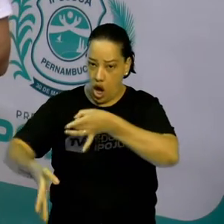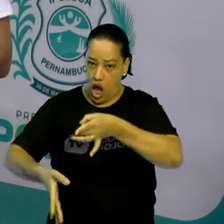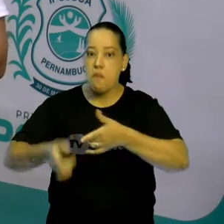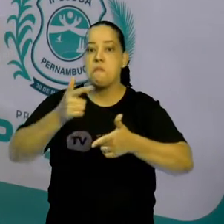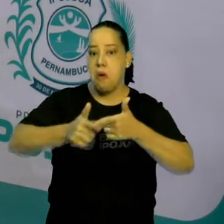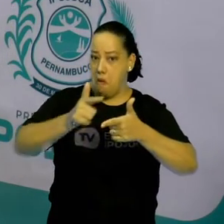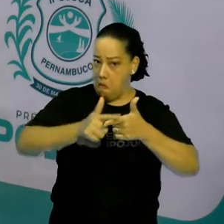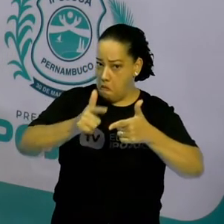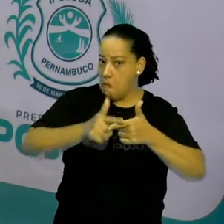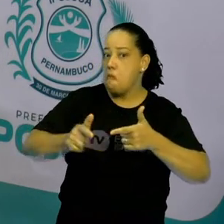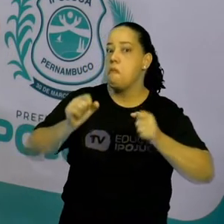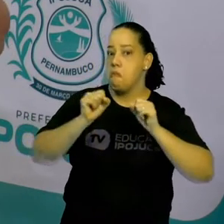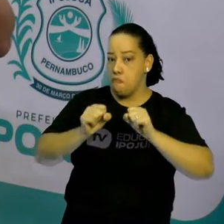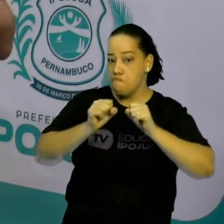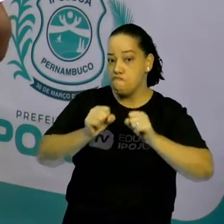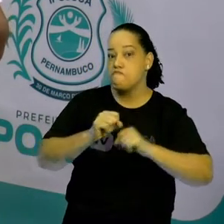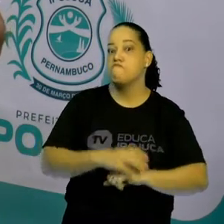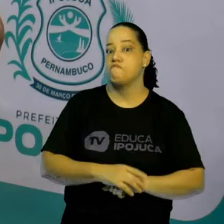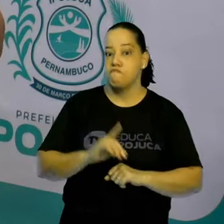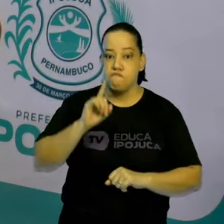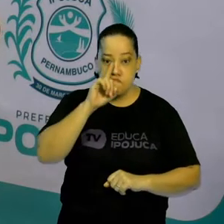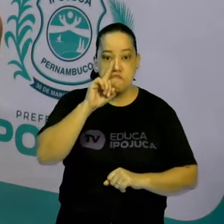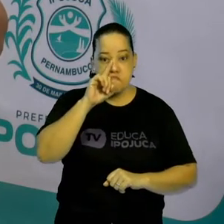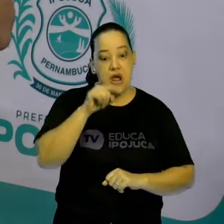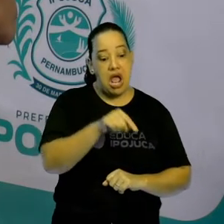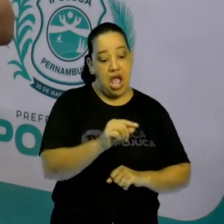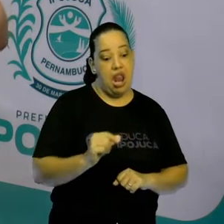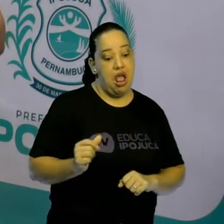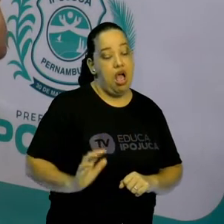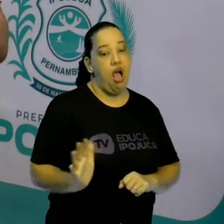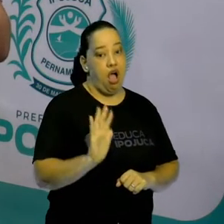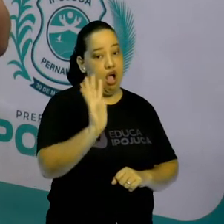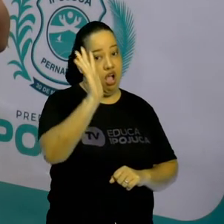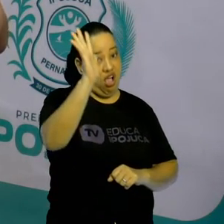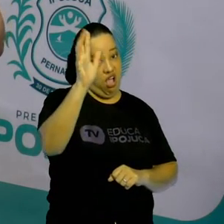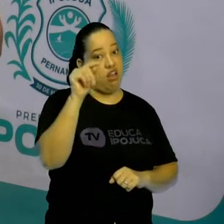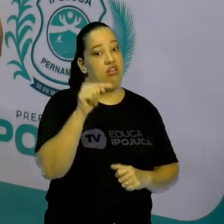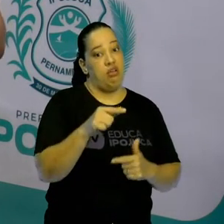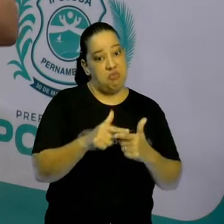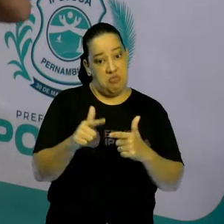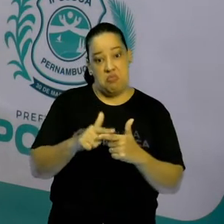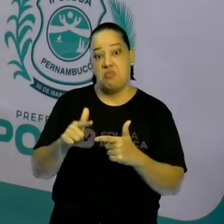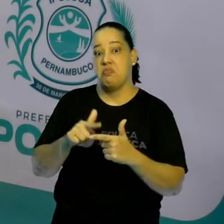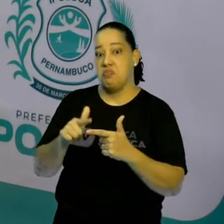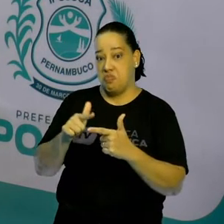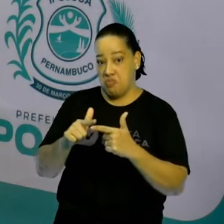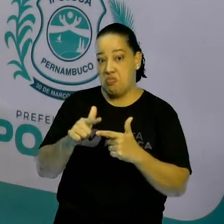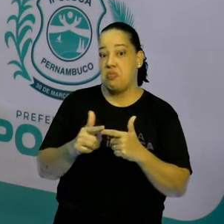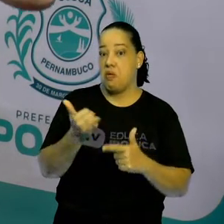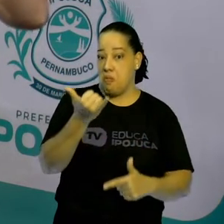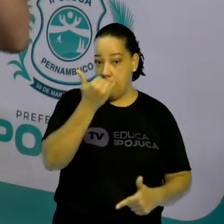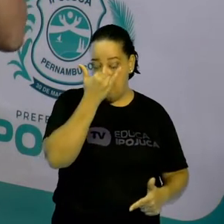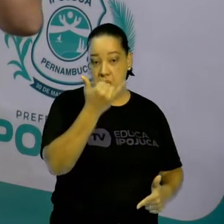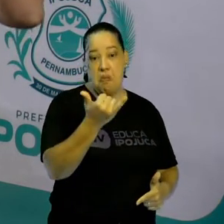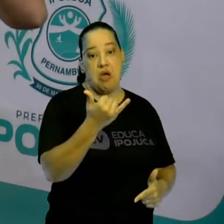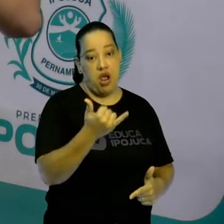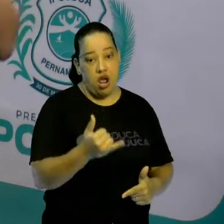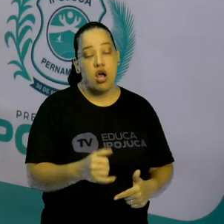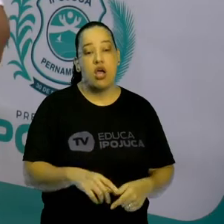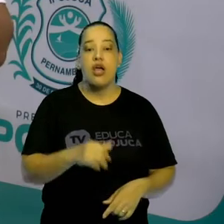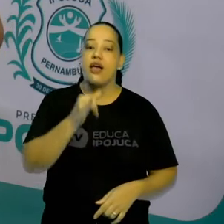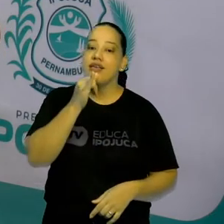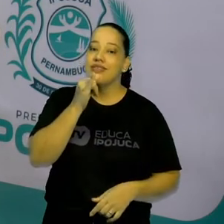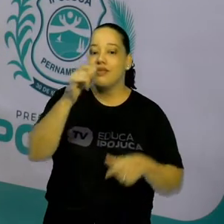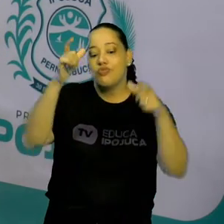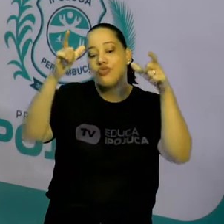de saúde. Ela é bem mais cara. Tem o risco de acidente, como aconteceu no Japão há um tempo atrás desse,